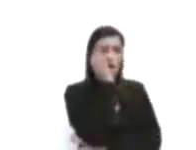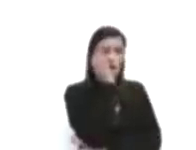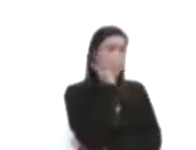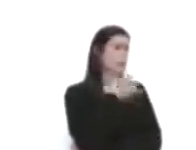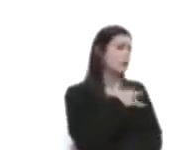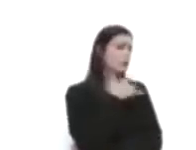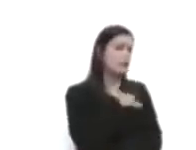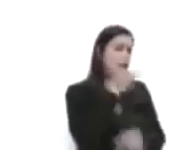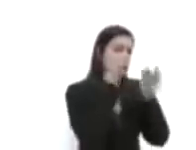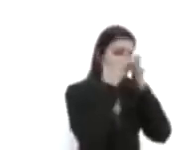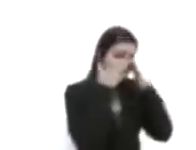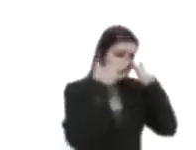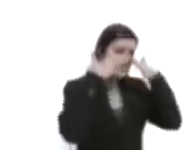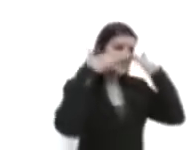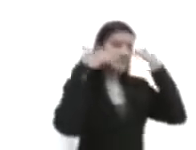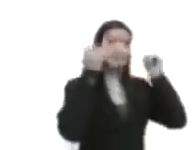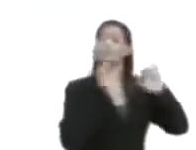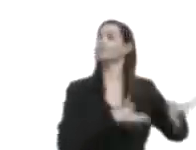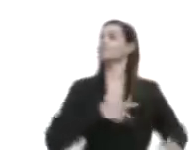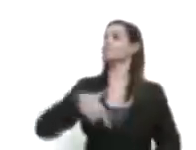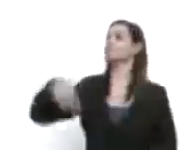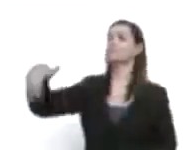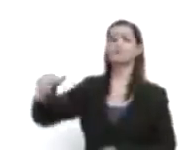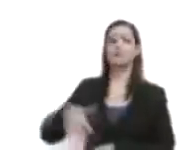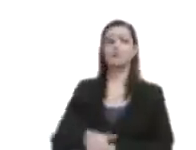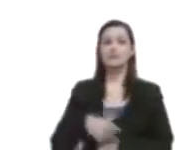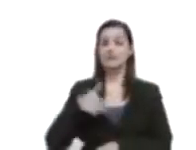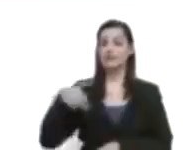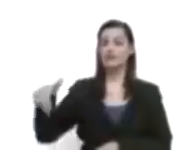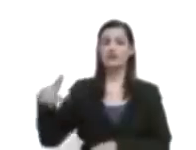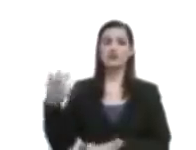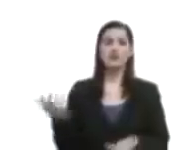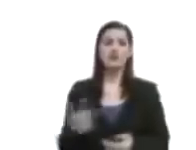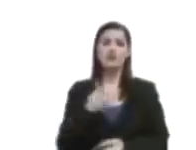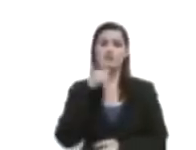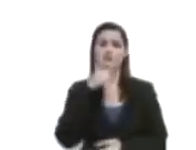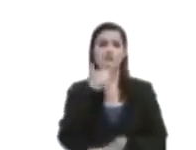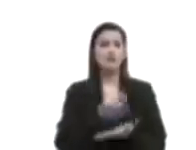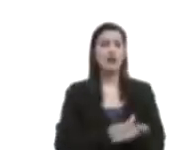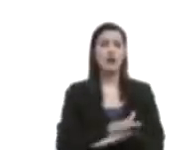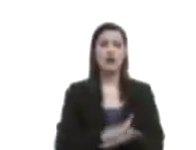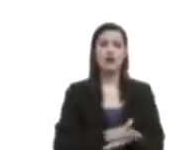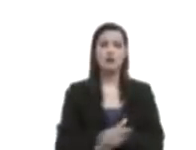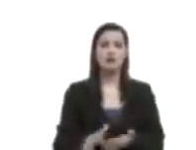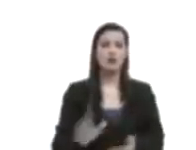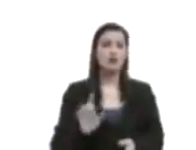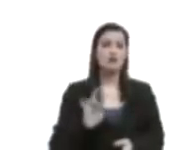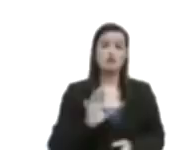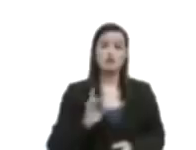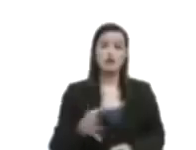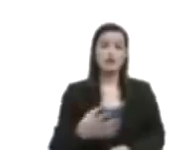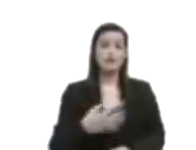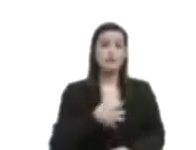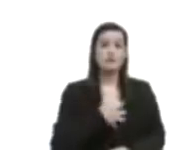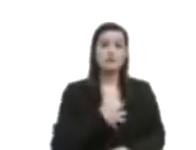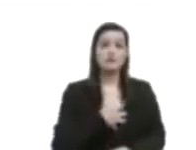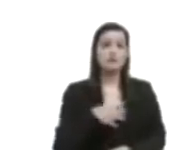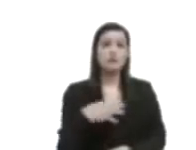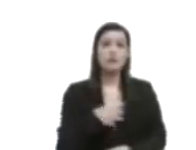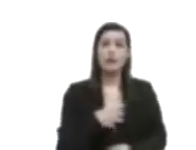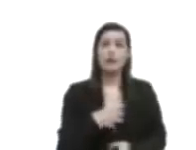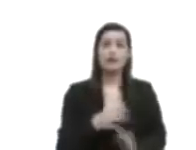lágrimas e seguem seus caminhos. Isso não é misericórdia bíblica. É um sentimento acompanhado